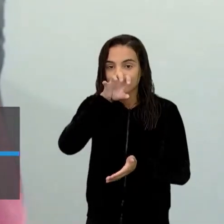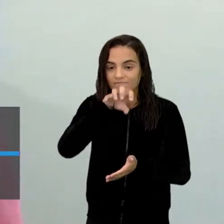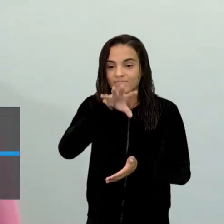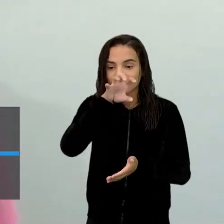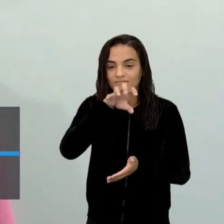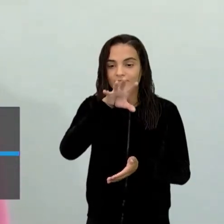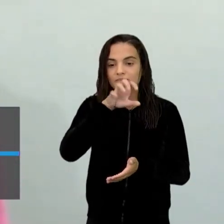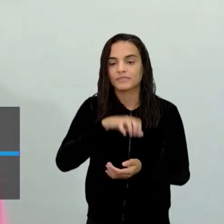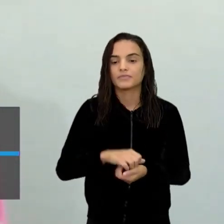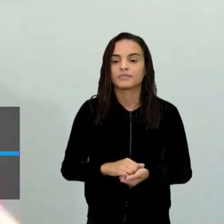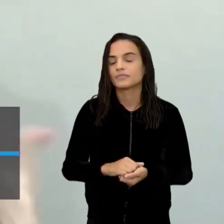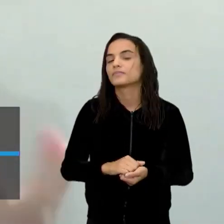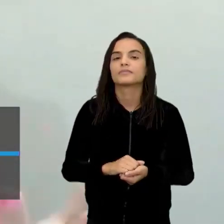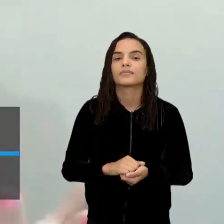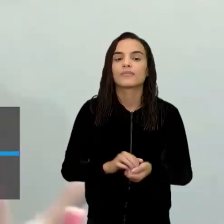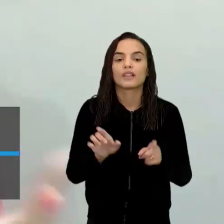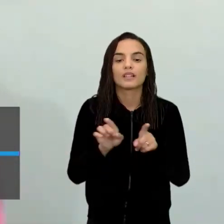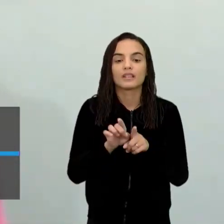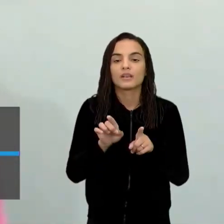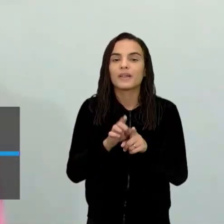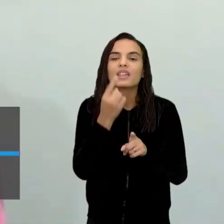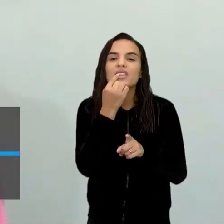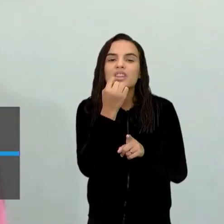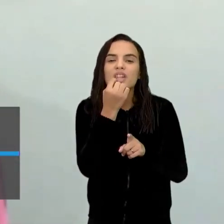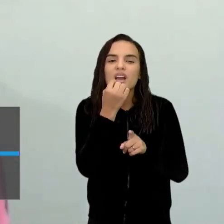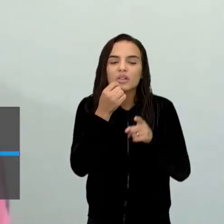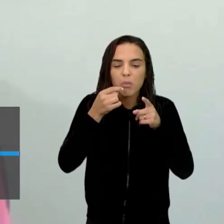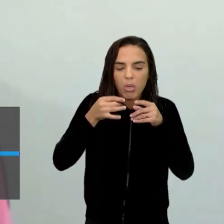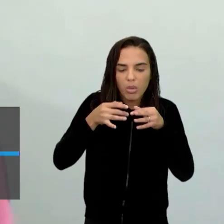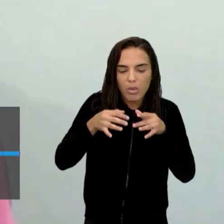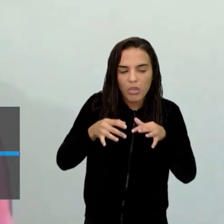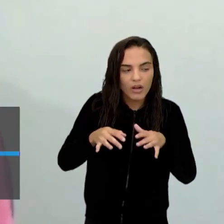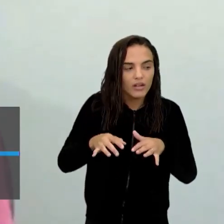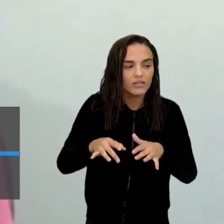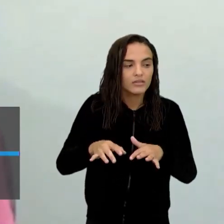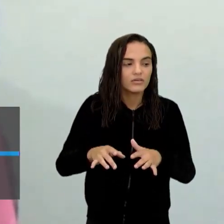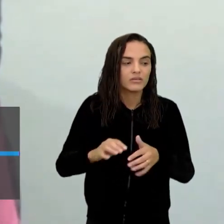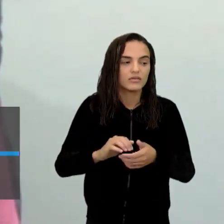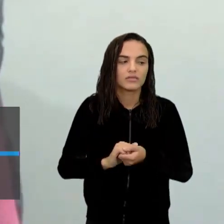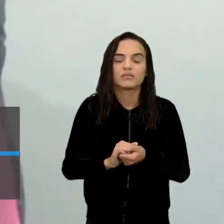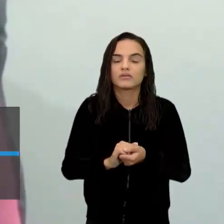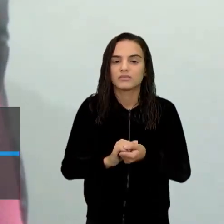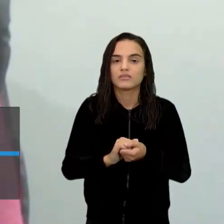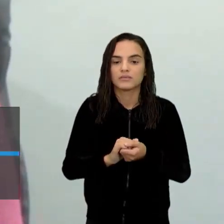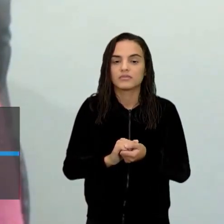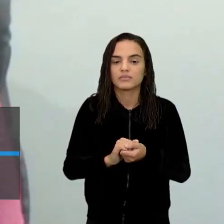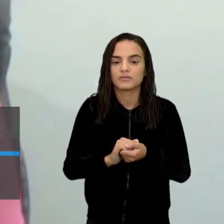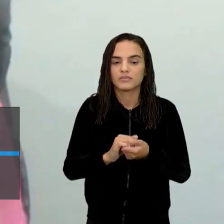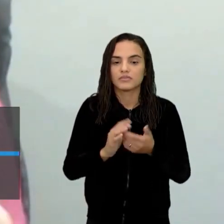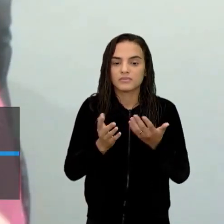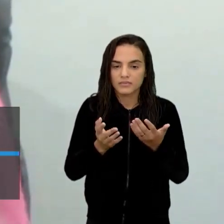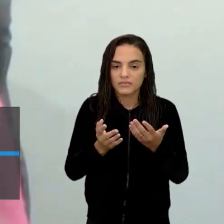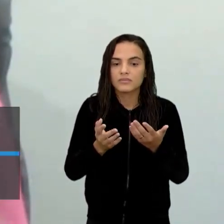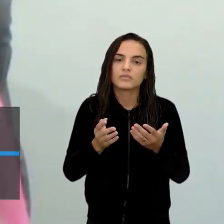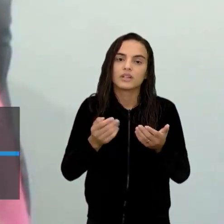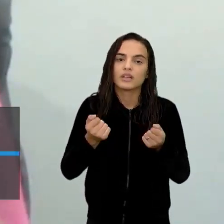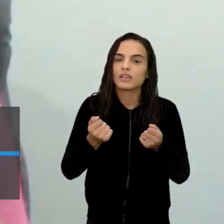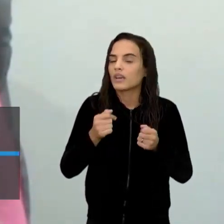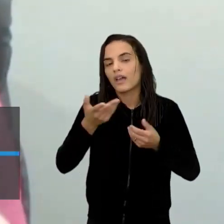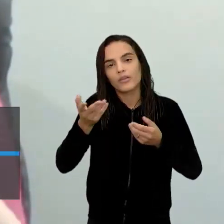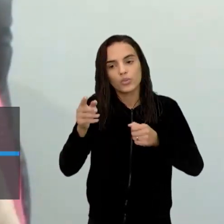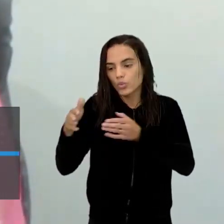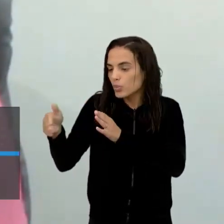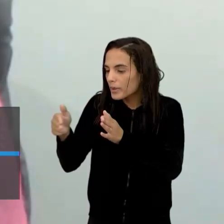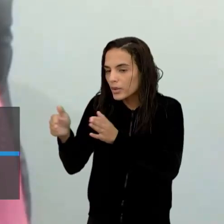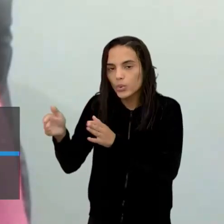oxigenação, tá? As hemorragias intracranianas, os traumas obstétricos, que é durante o parto,